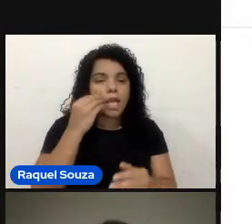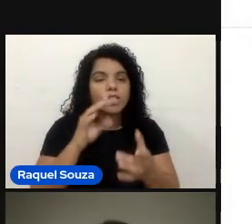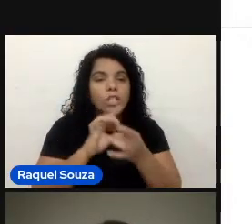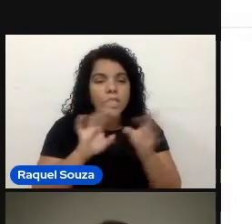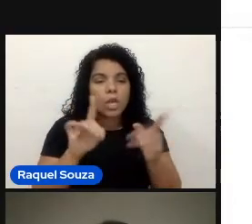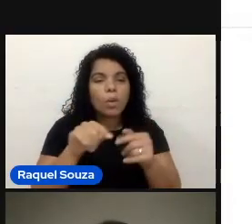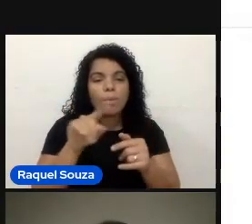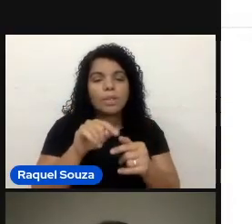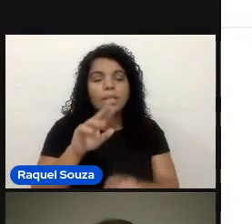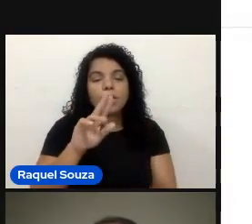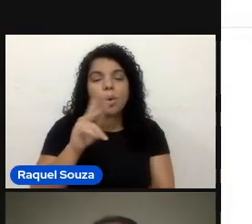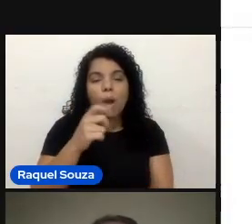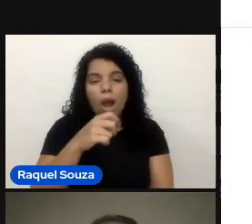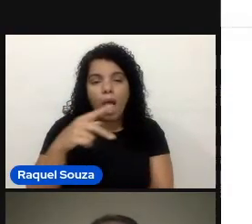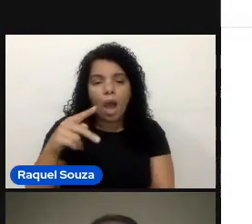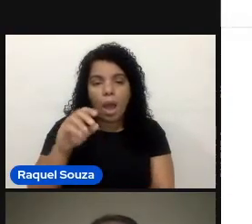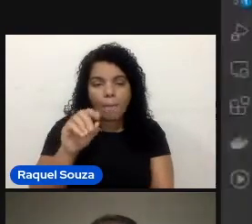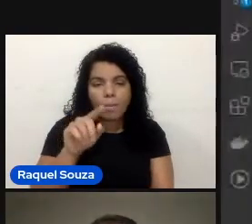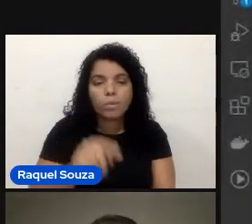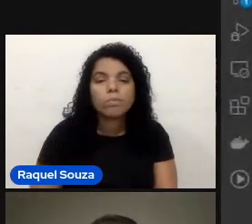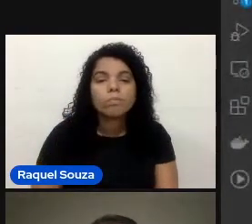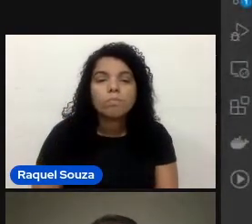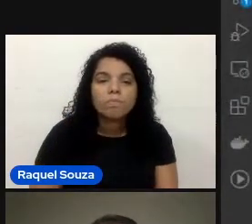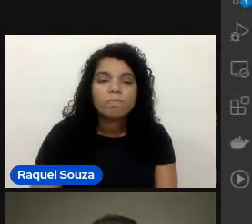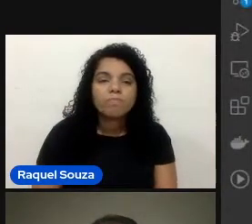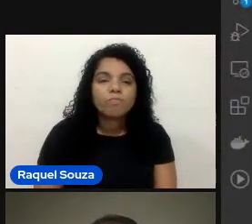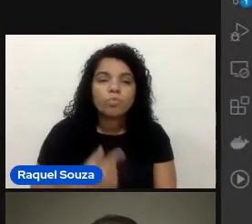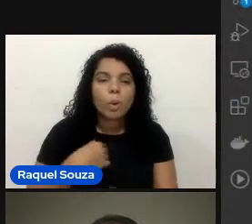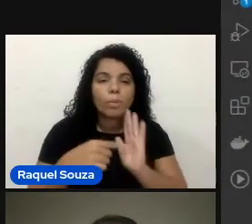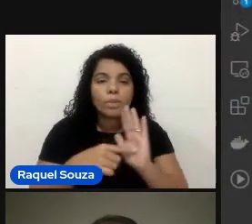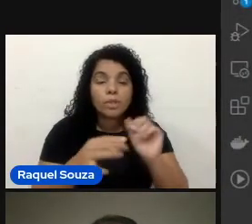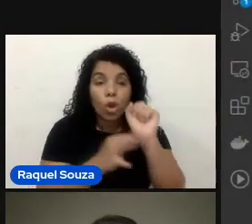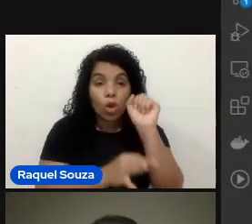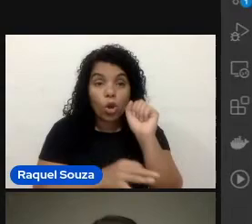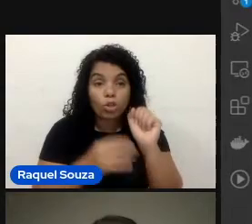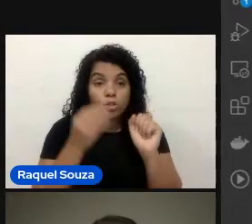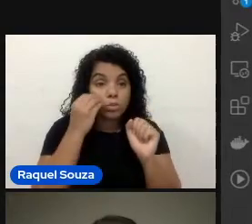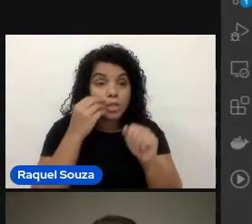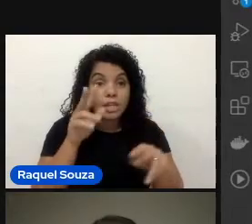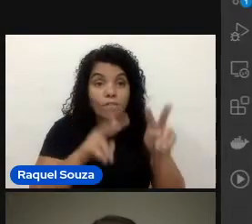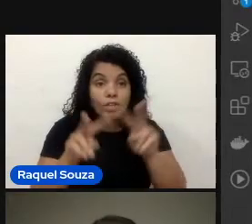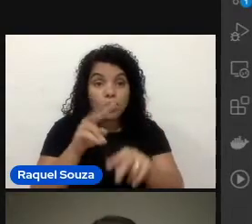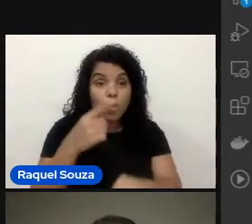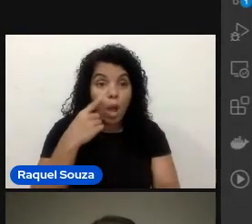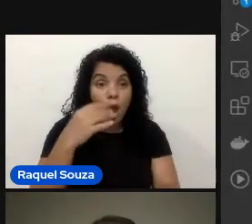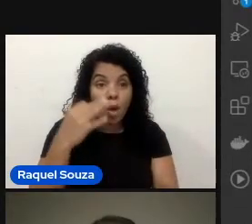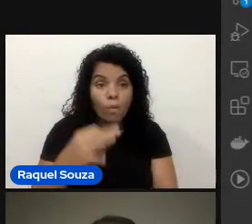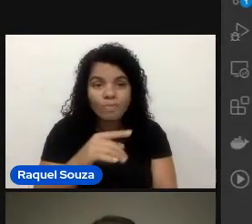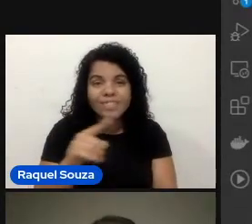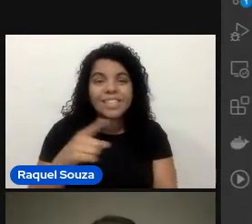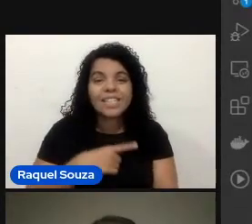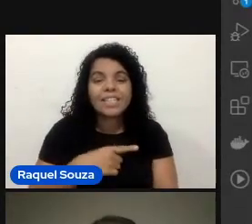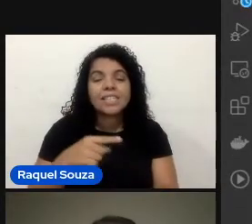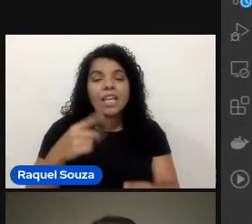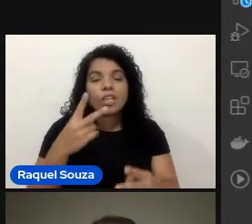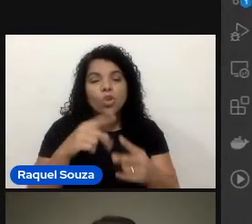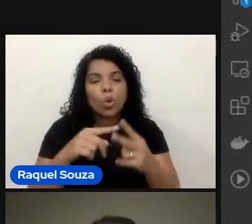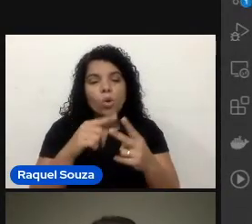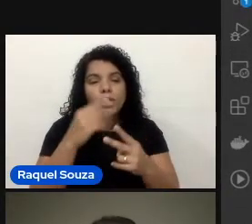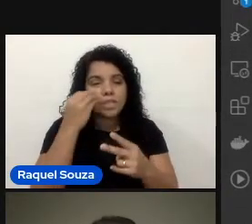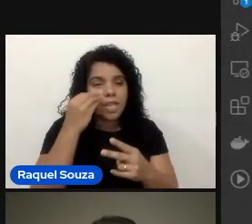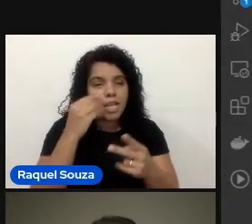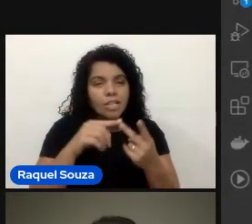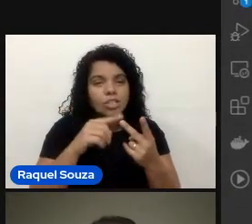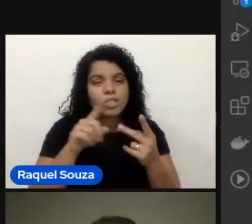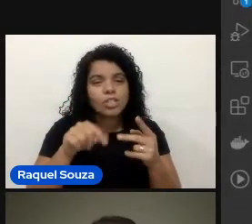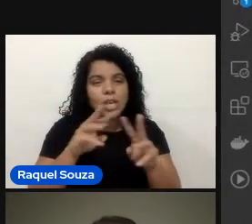Rapo, deixa eu mostrar aqui o código do teste do visual exatamente. Tem 2 testes aqui, um para a página de login, que está